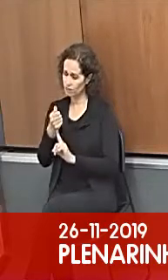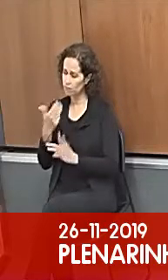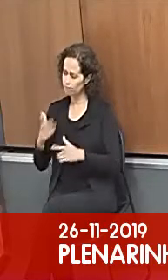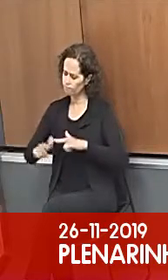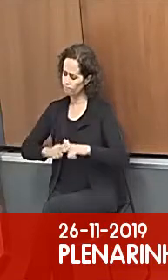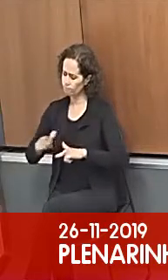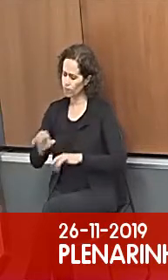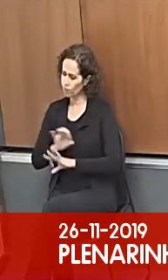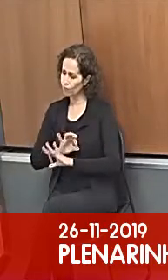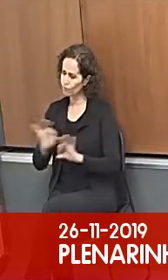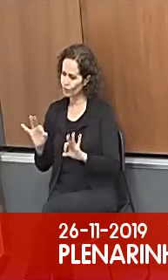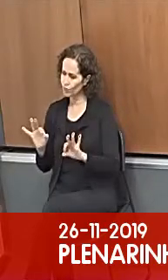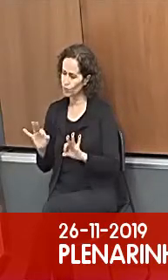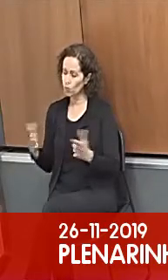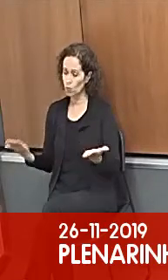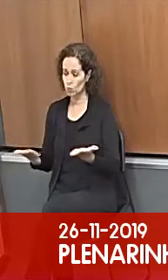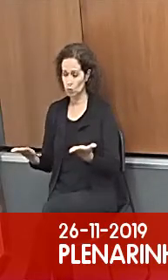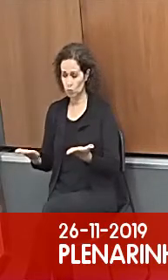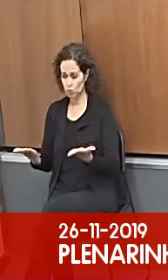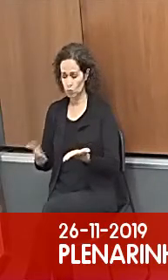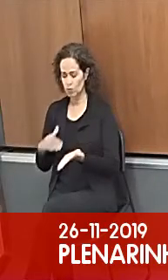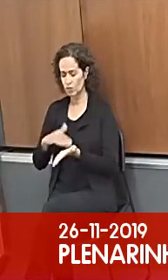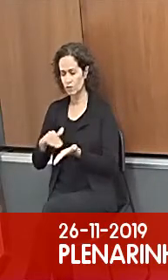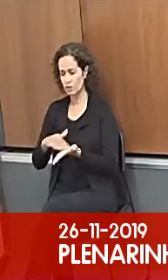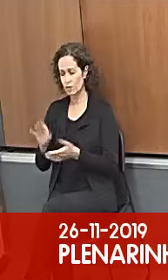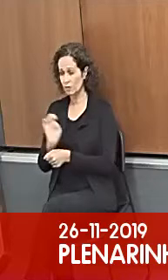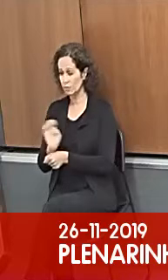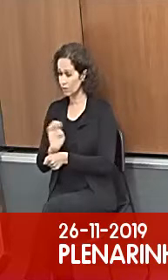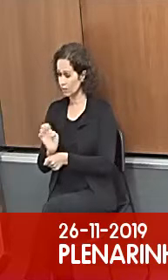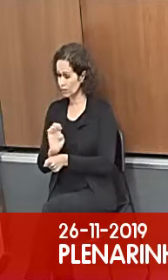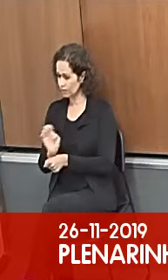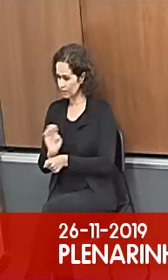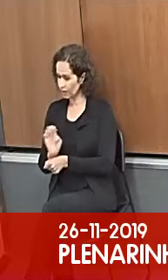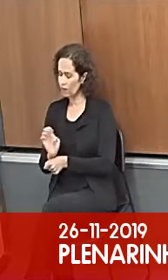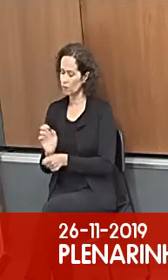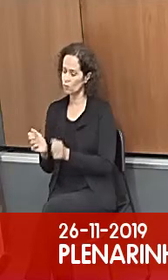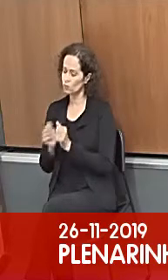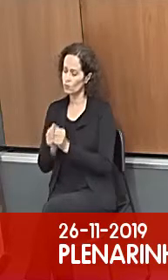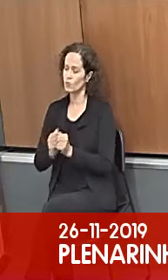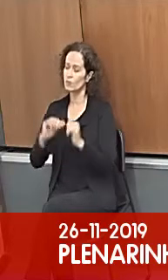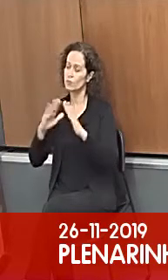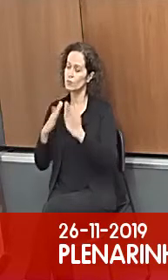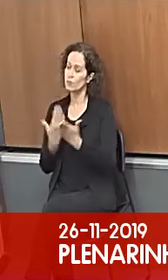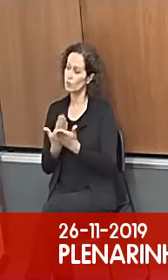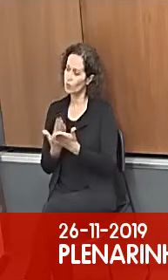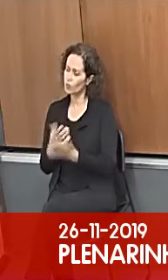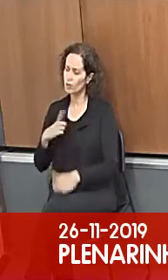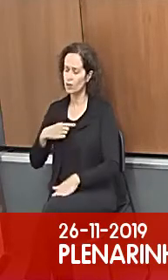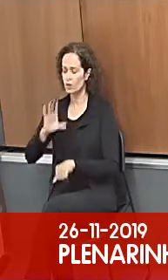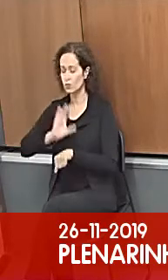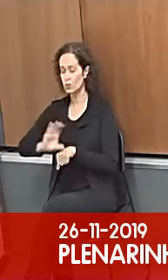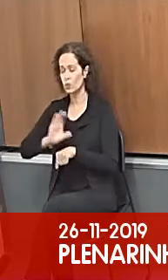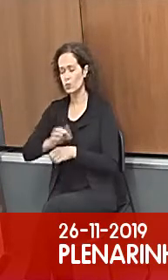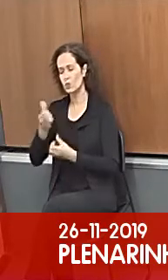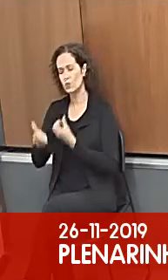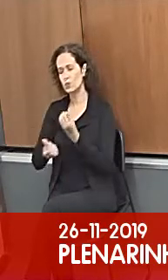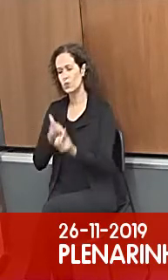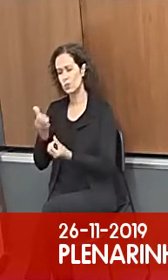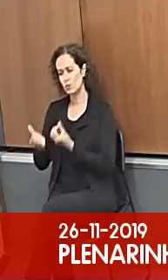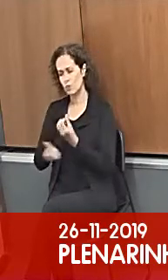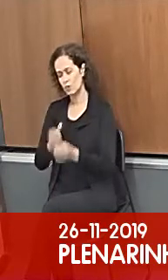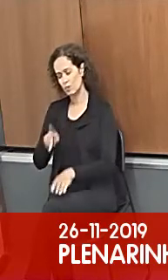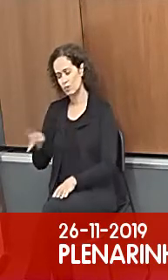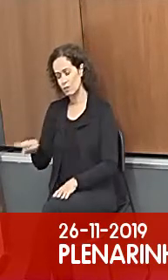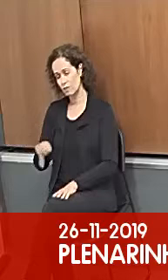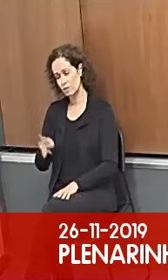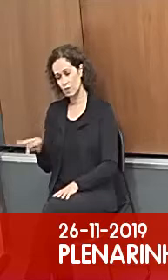CAS, hoje, a Secretaria de Estado, através da escola e do CAS, nós damos cursos semestrais para os